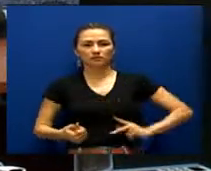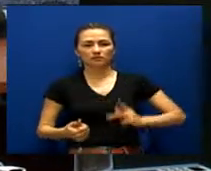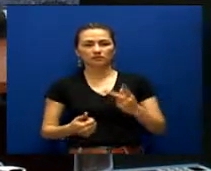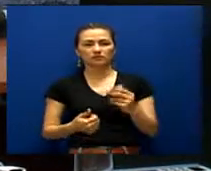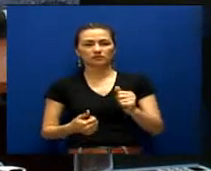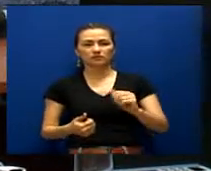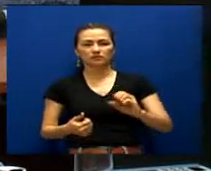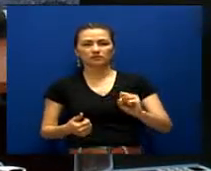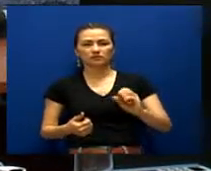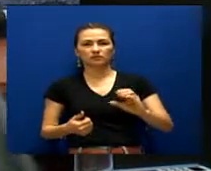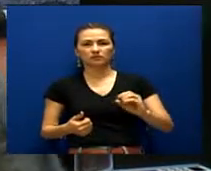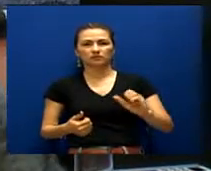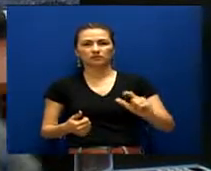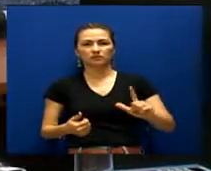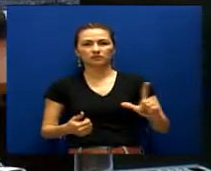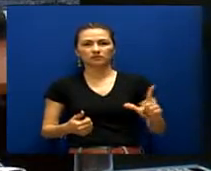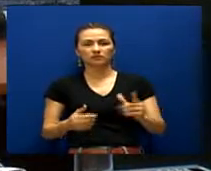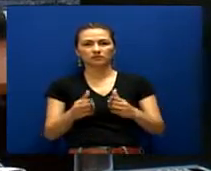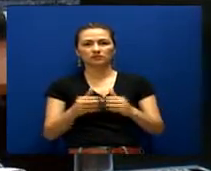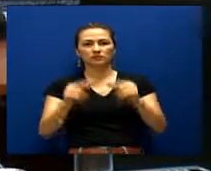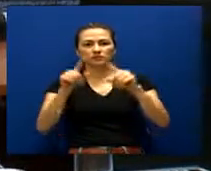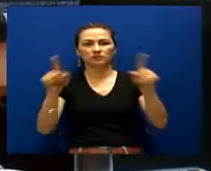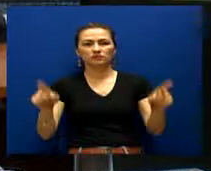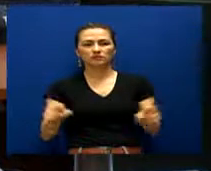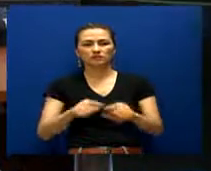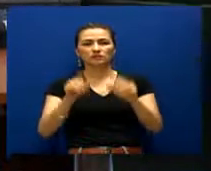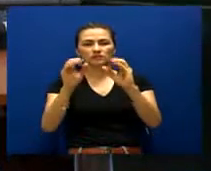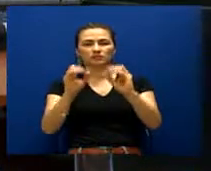isso, eu já vou pedir para zerar o painel. Zera o painel?